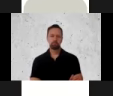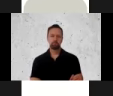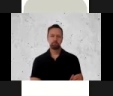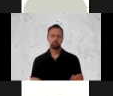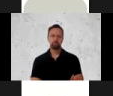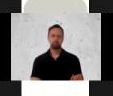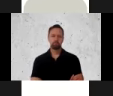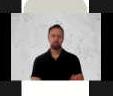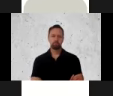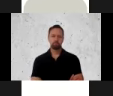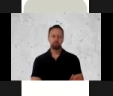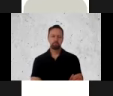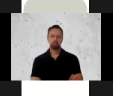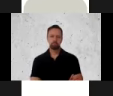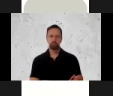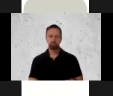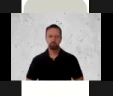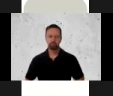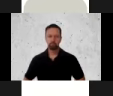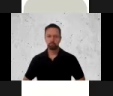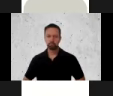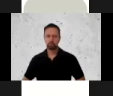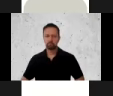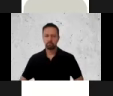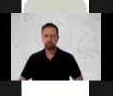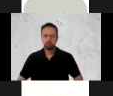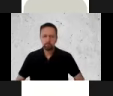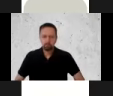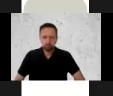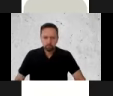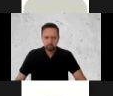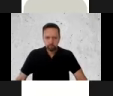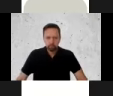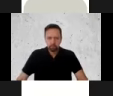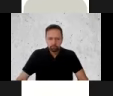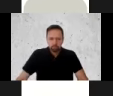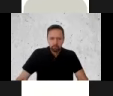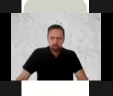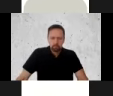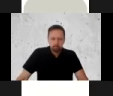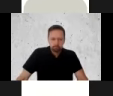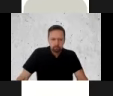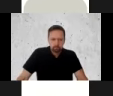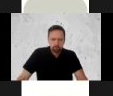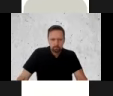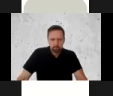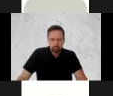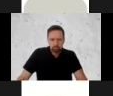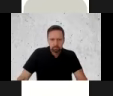número de empréstimos com garantias por firma, a relação investimento ativos e o valor da